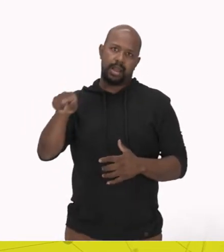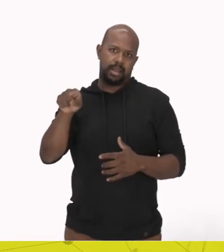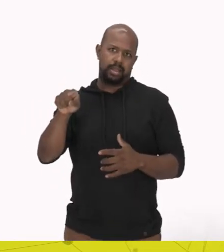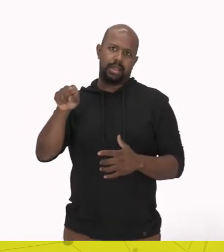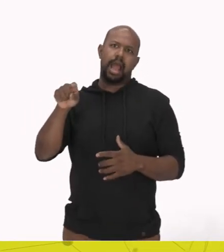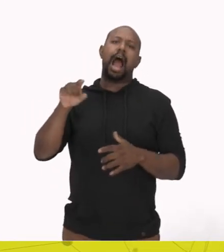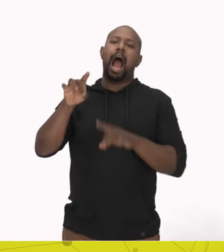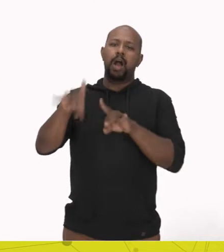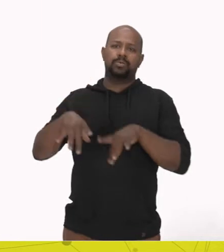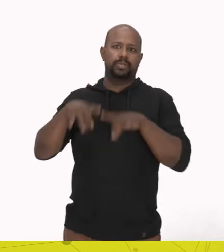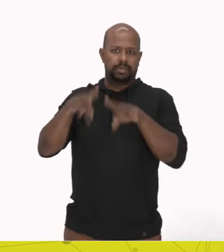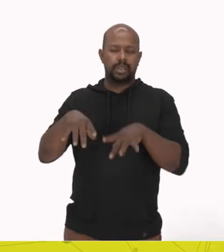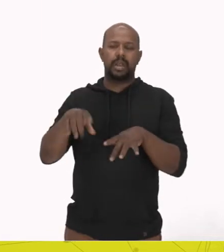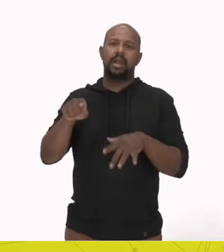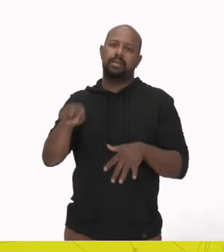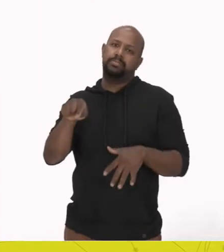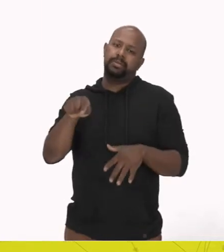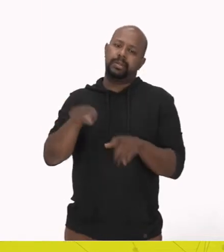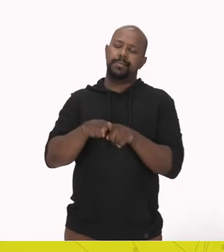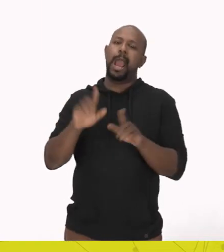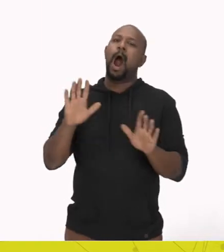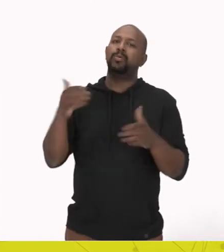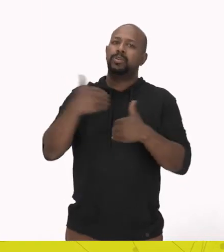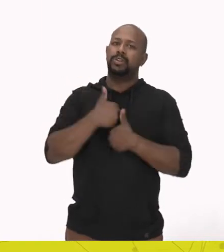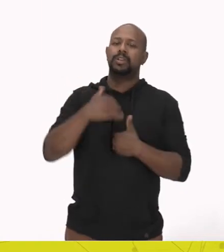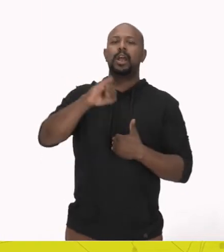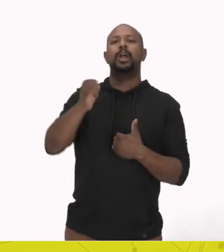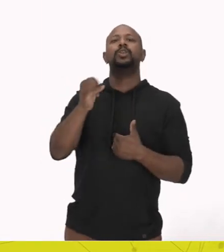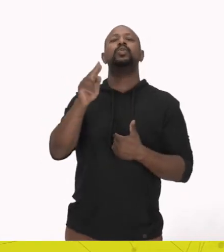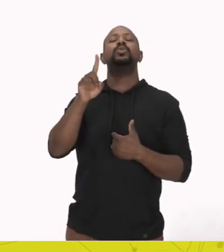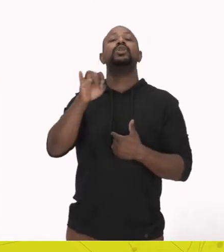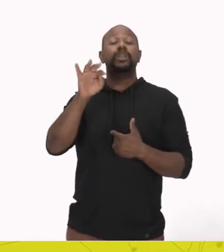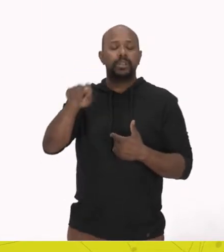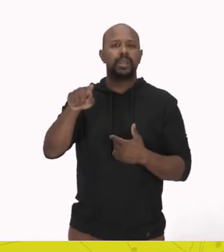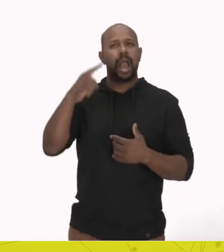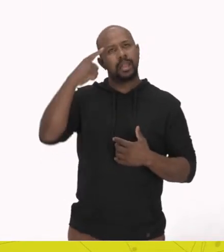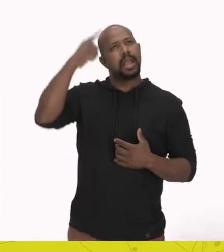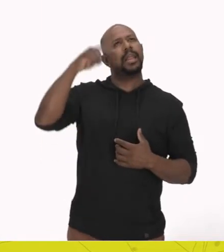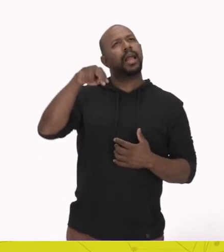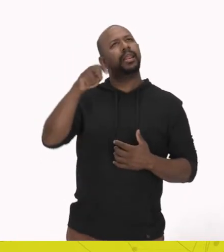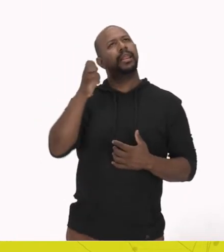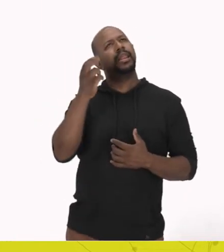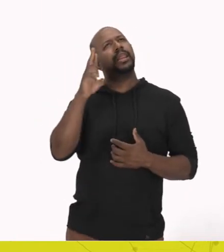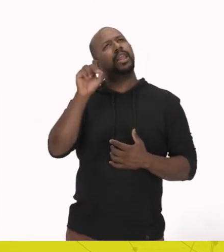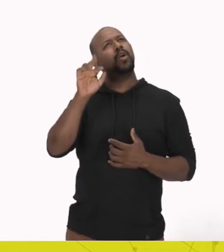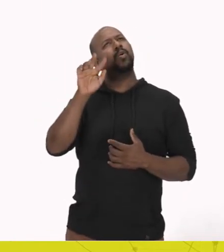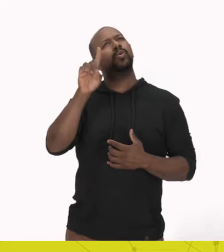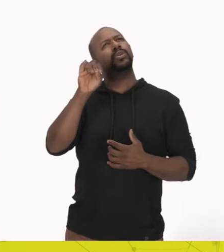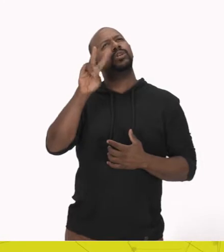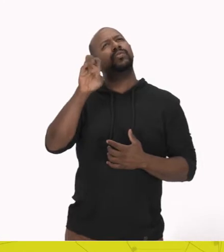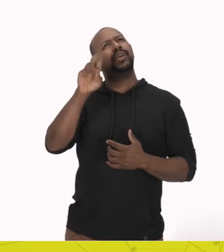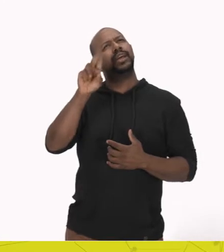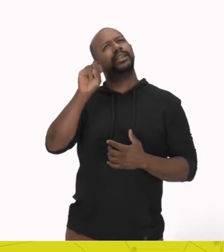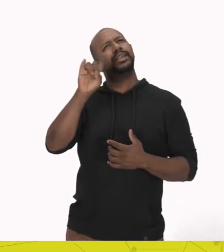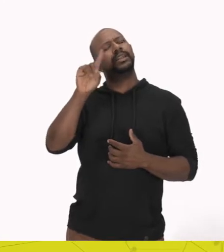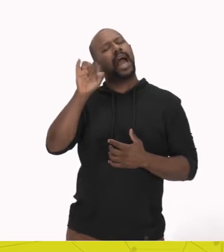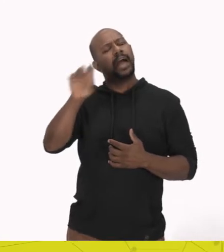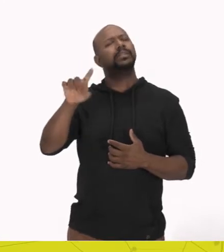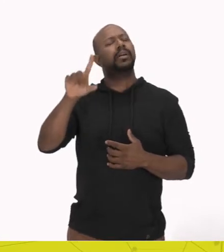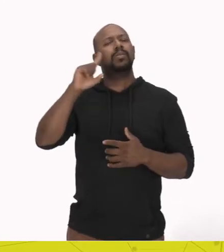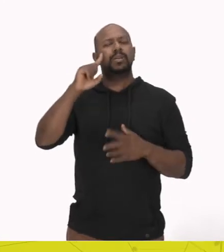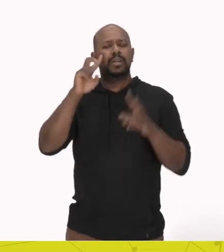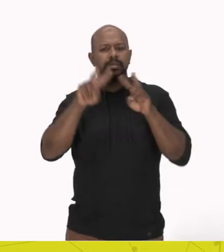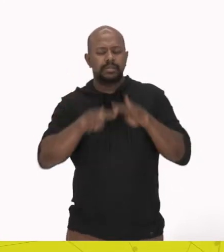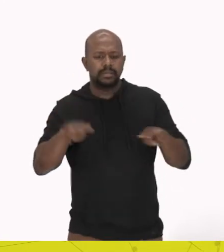australiana e autista Judy Singer. A ideia da neurodiversidade consiste em retirar do foco dos